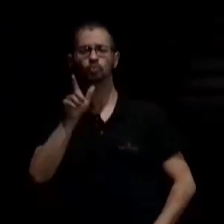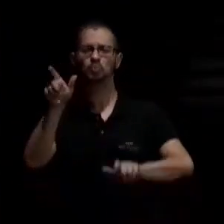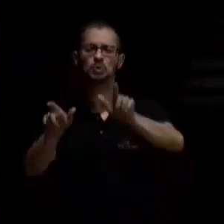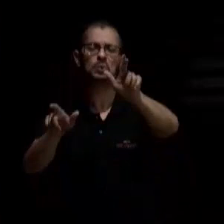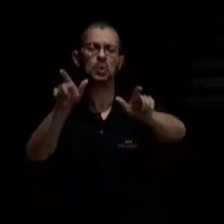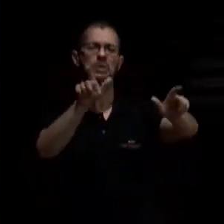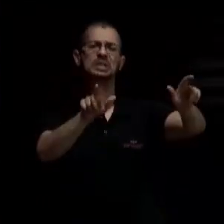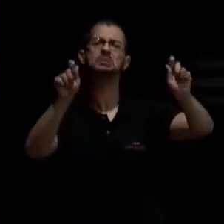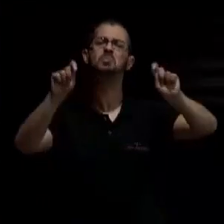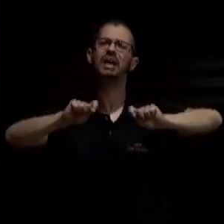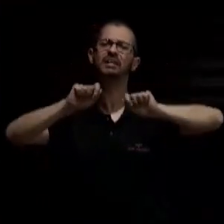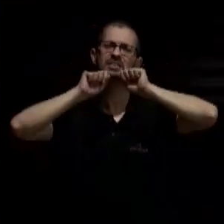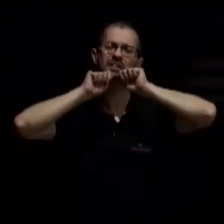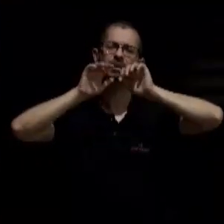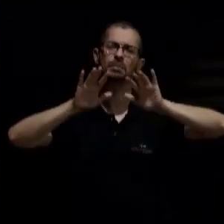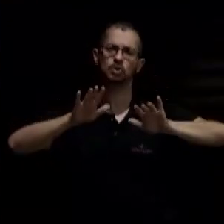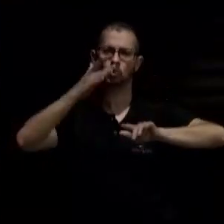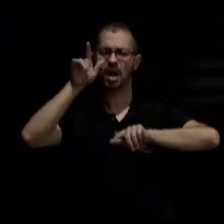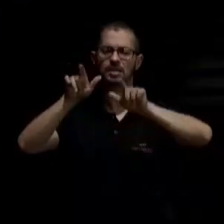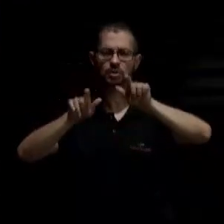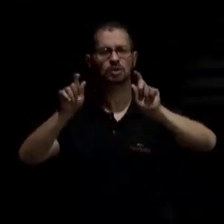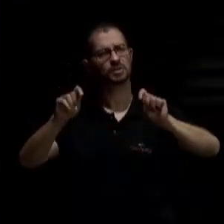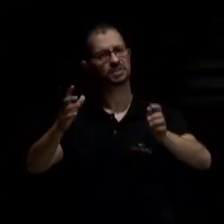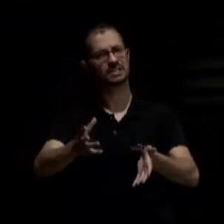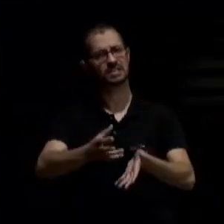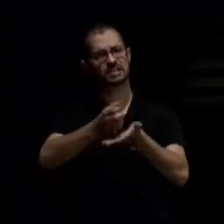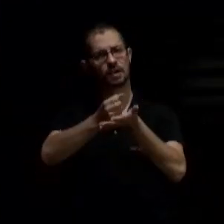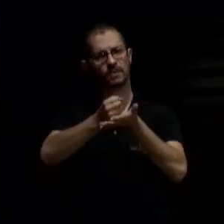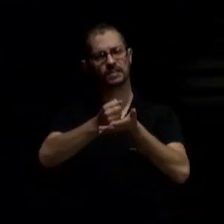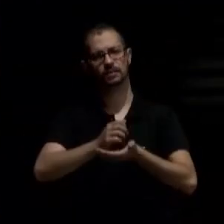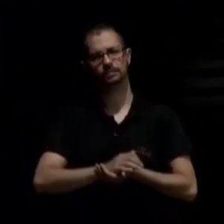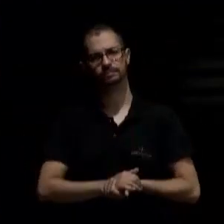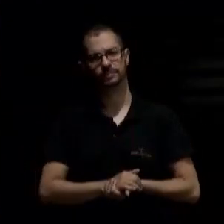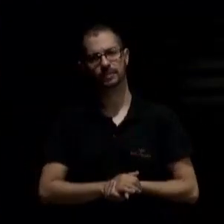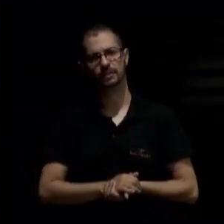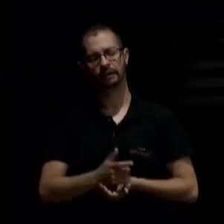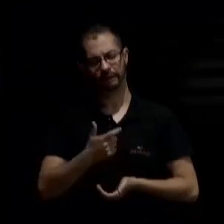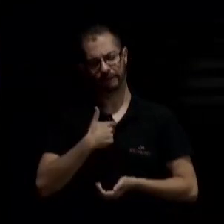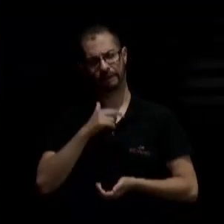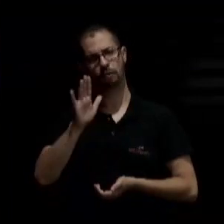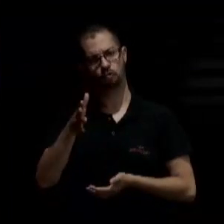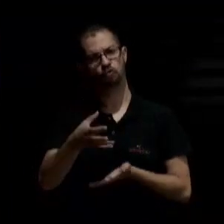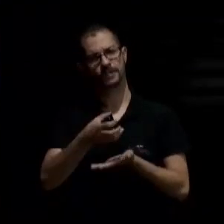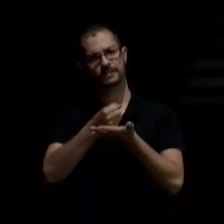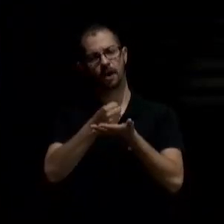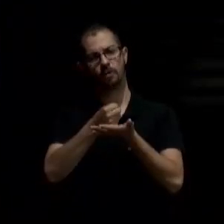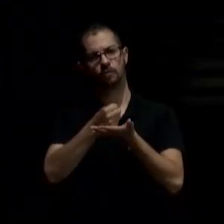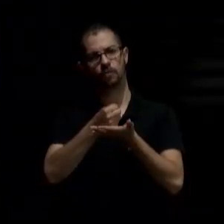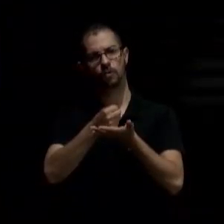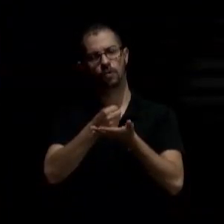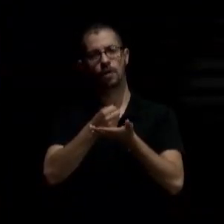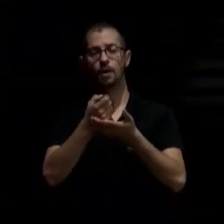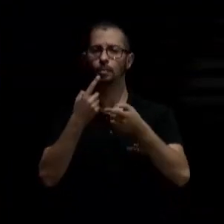abençoasse as pessoas para que elas fossem salvas. Eu fui salvo por causa de